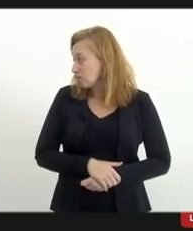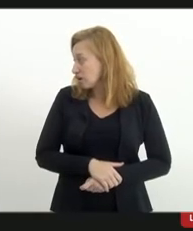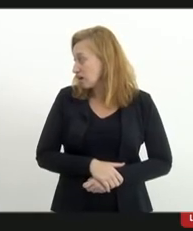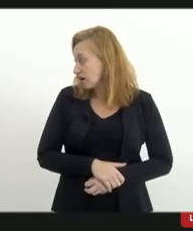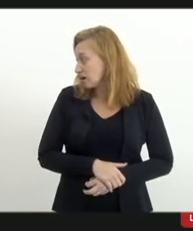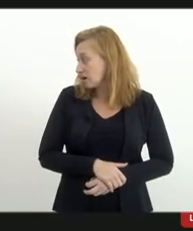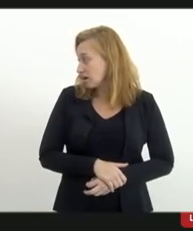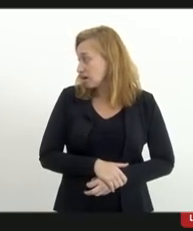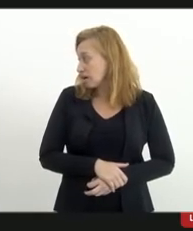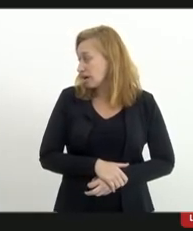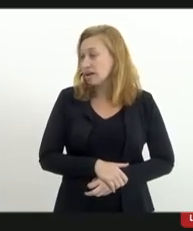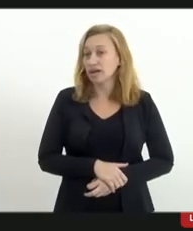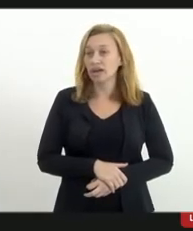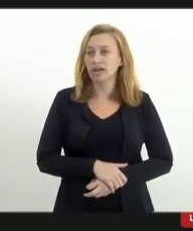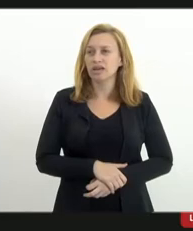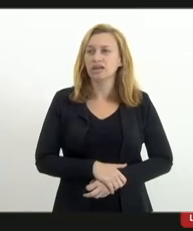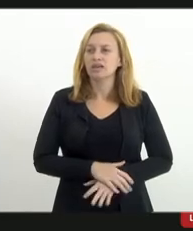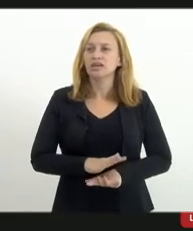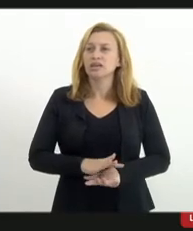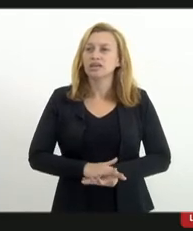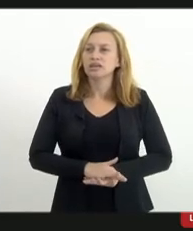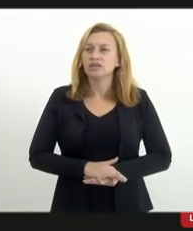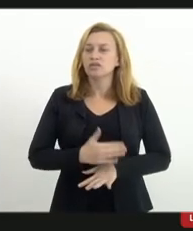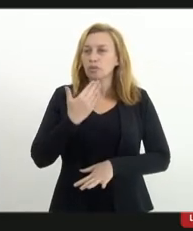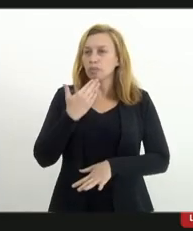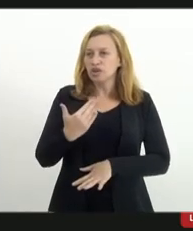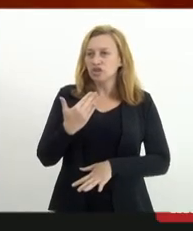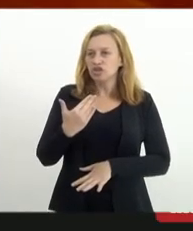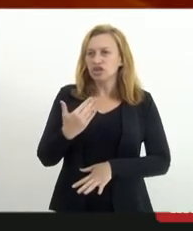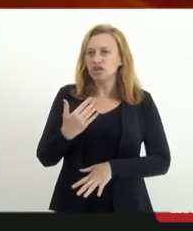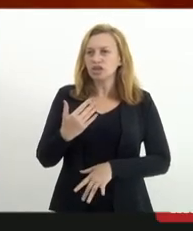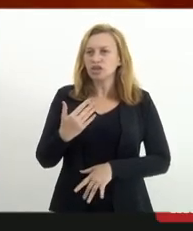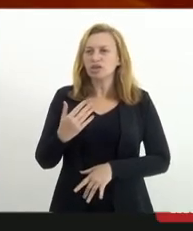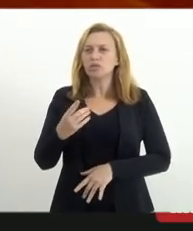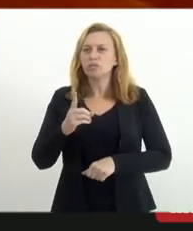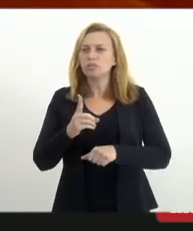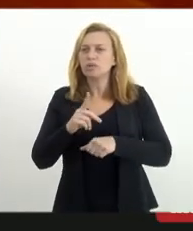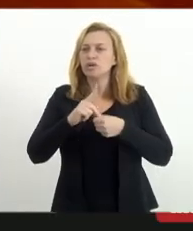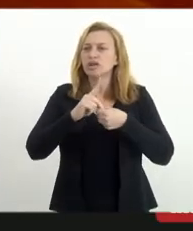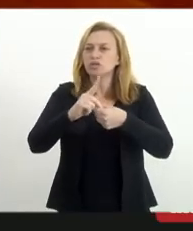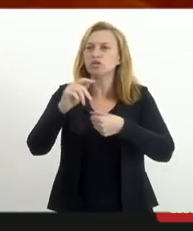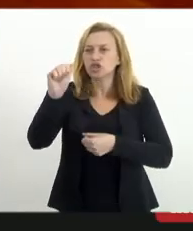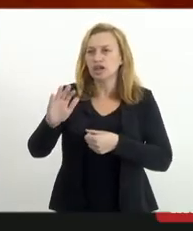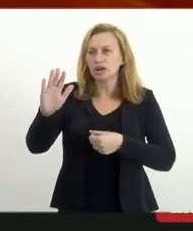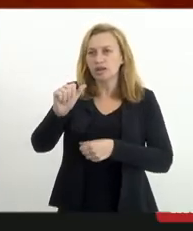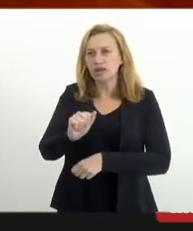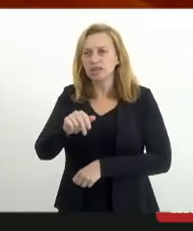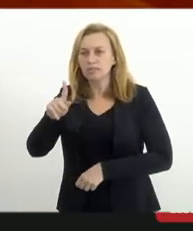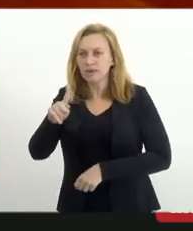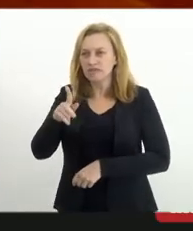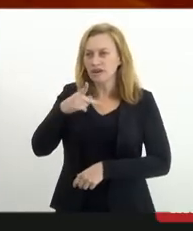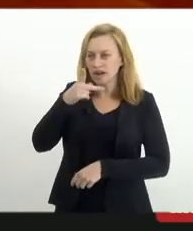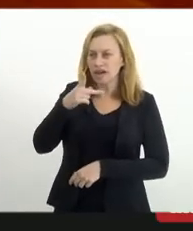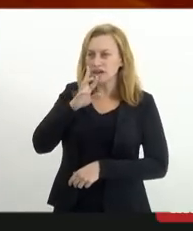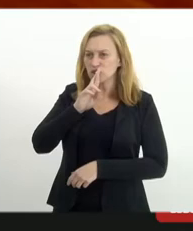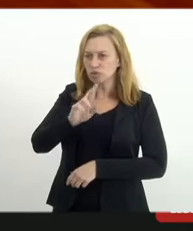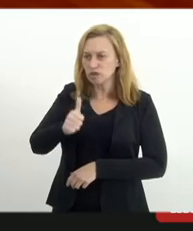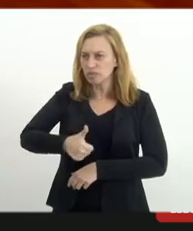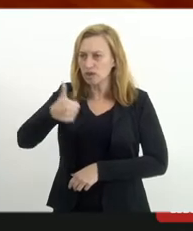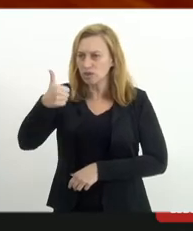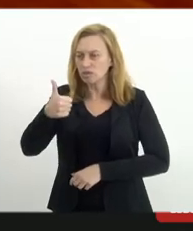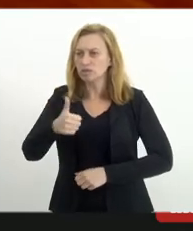Senhor deputado, eu vou passar essa indicação de data para o procurador-geral da ANP para ter uma resposta, mas